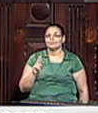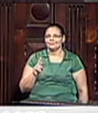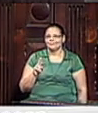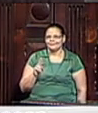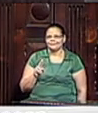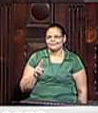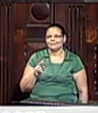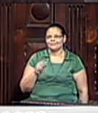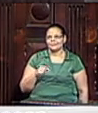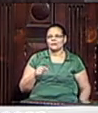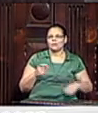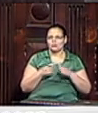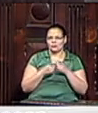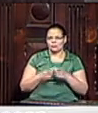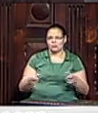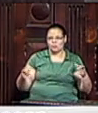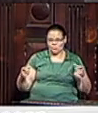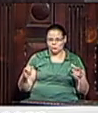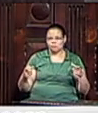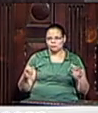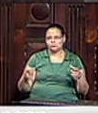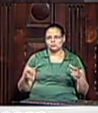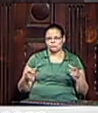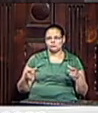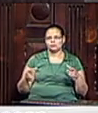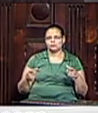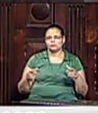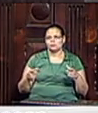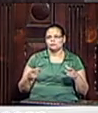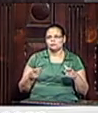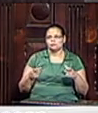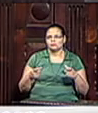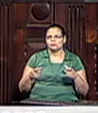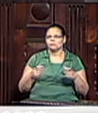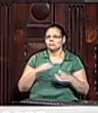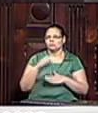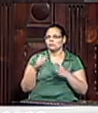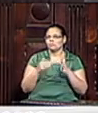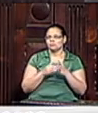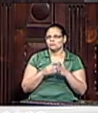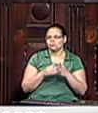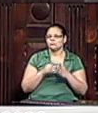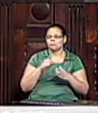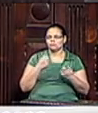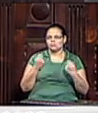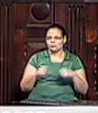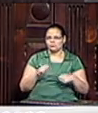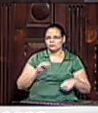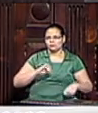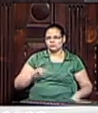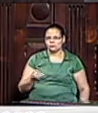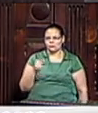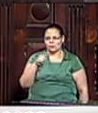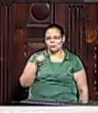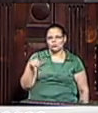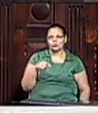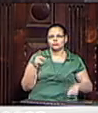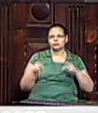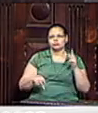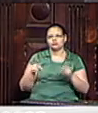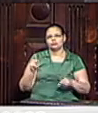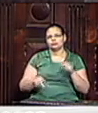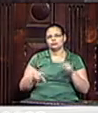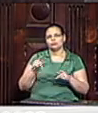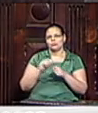já, ampla, geral e restrita, para dar oportunidade ao povo